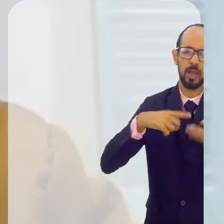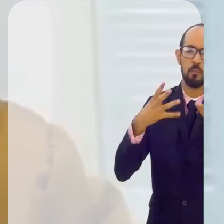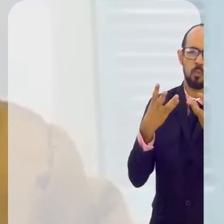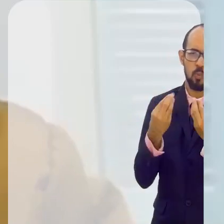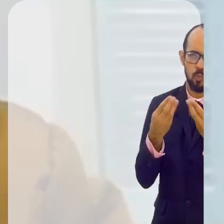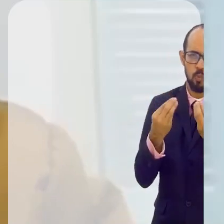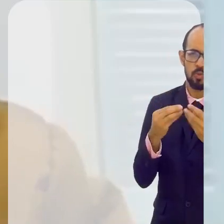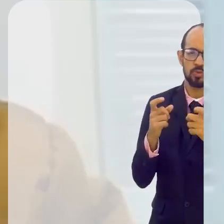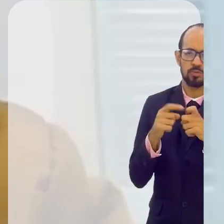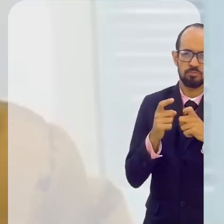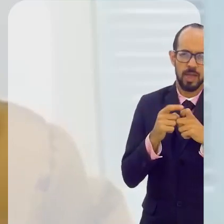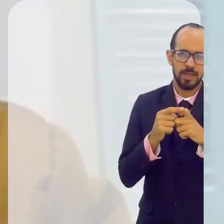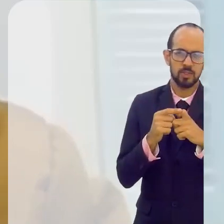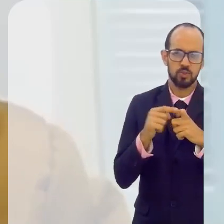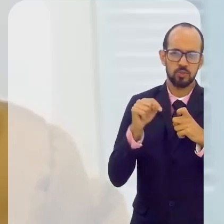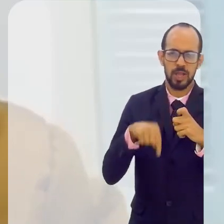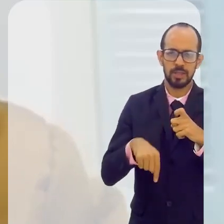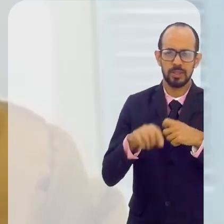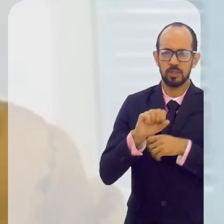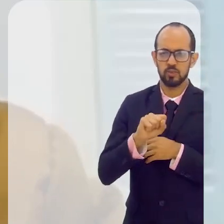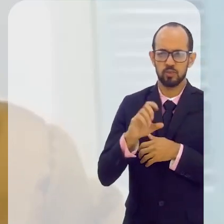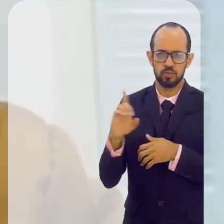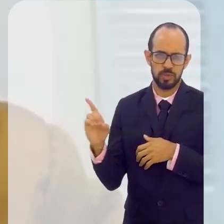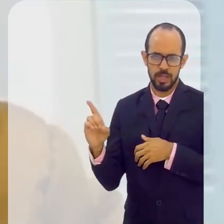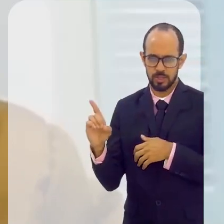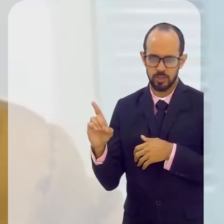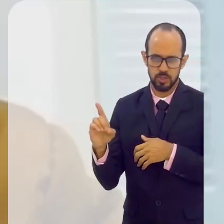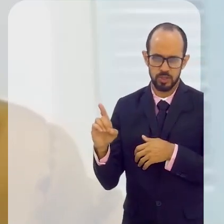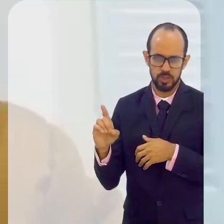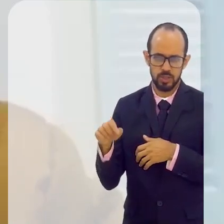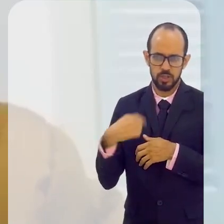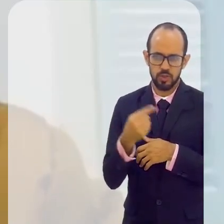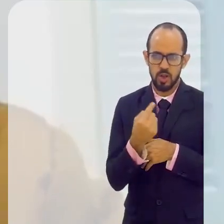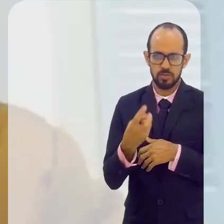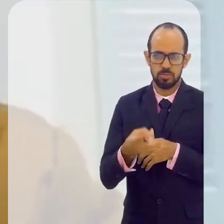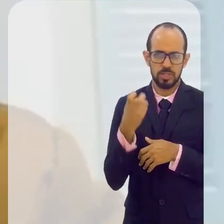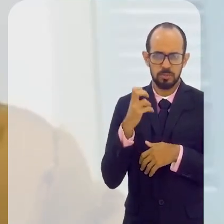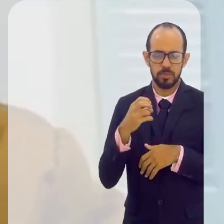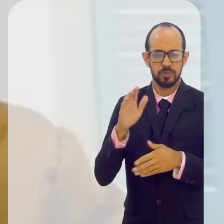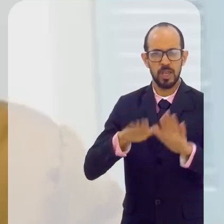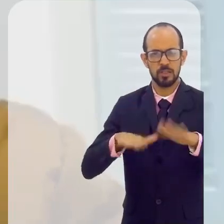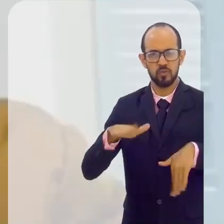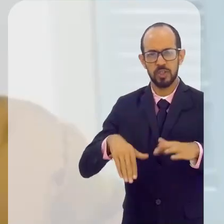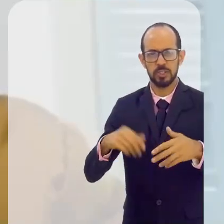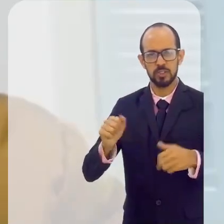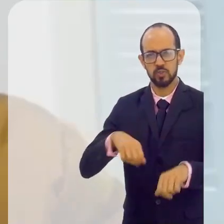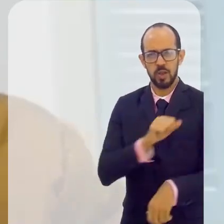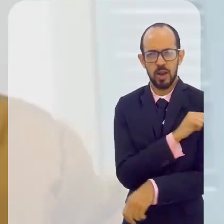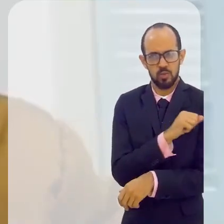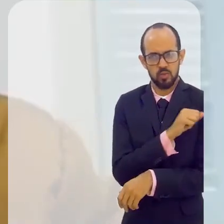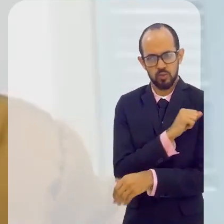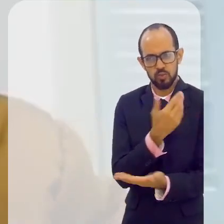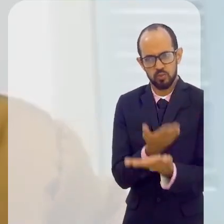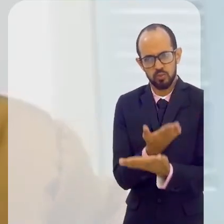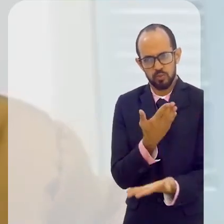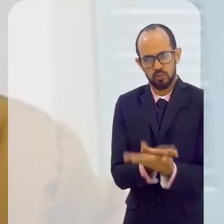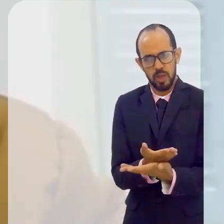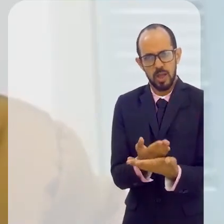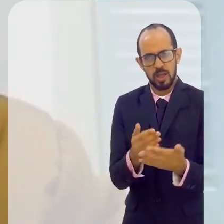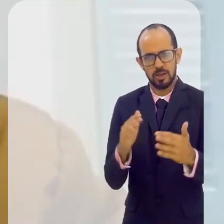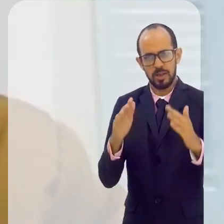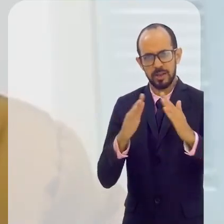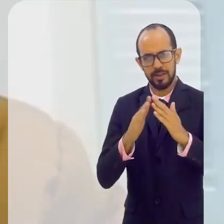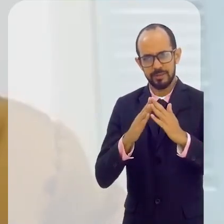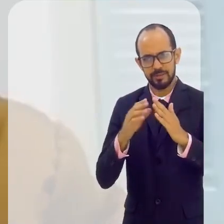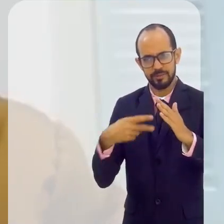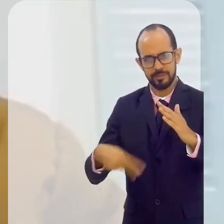a concentração mesmo das escolas médicas no Sudeste. O que a gente percebe é, né, que muitas vezes o aluno estudar, né,